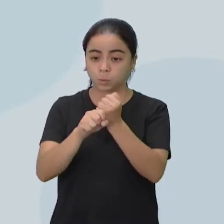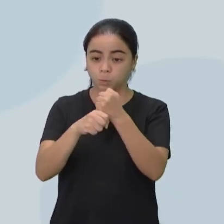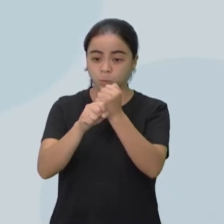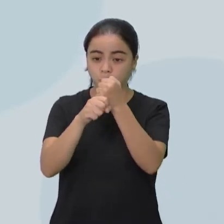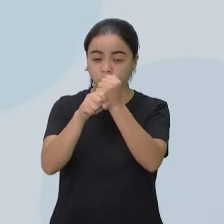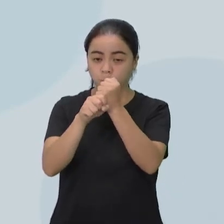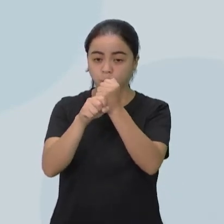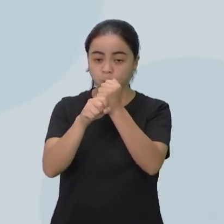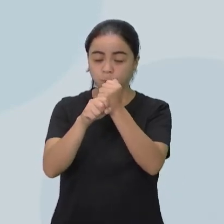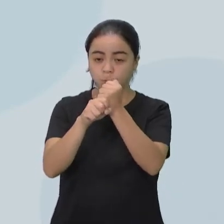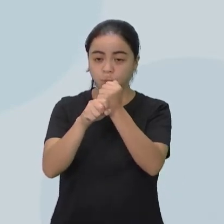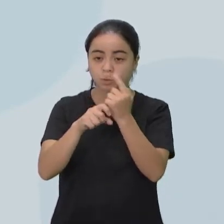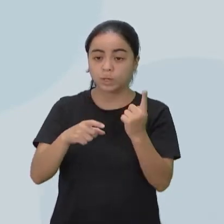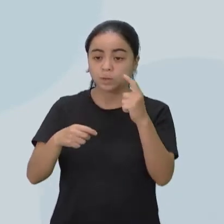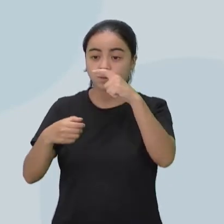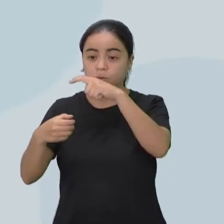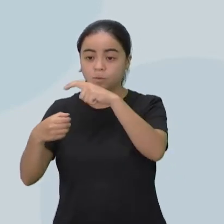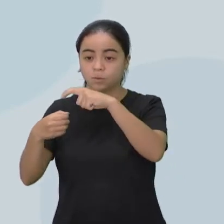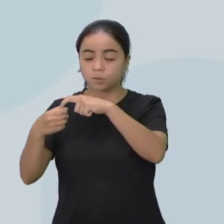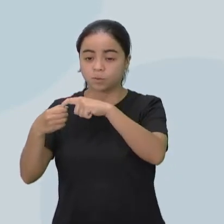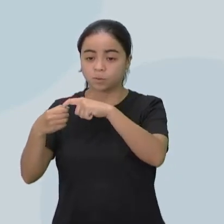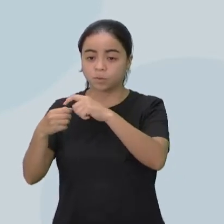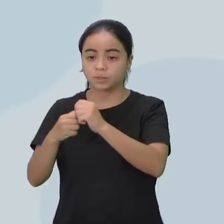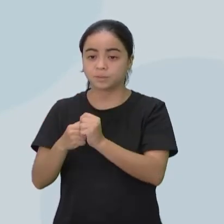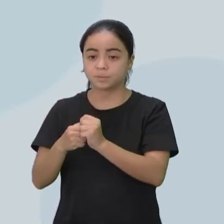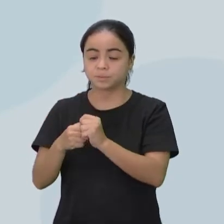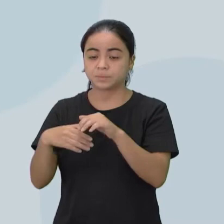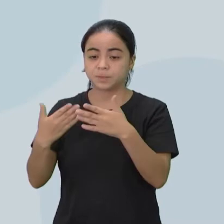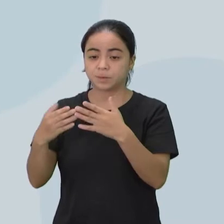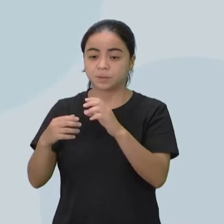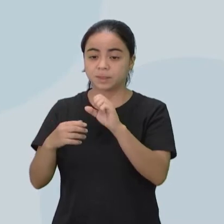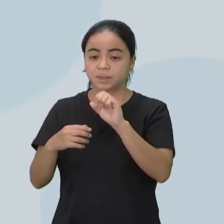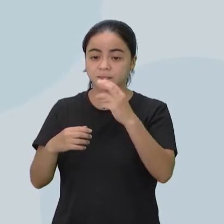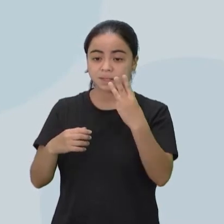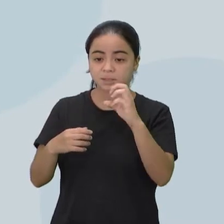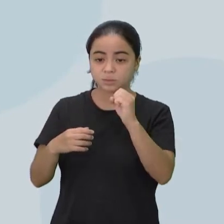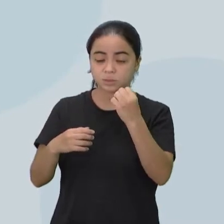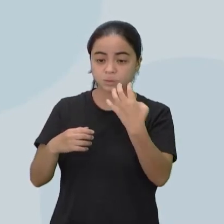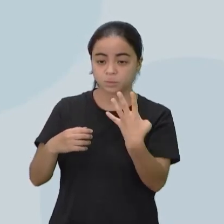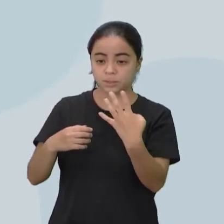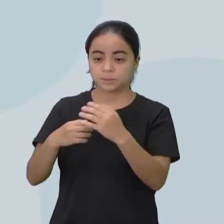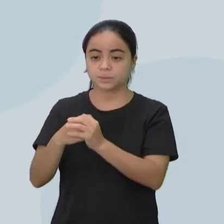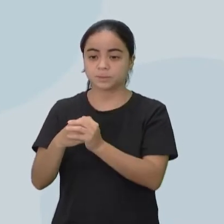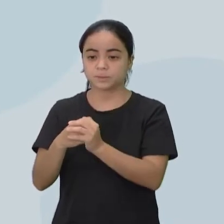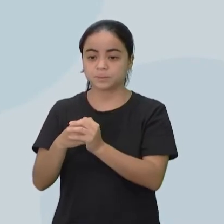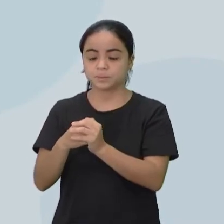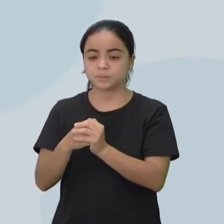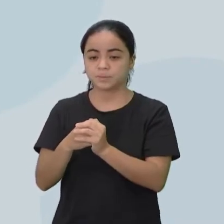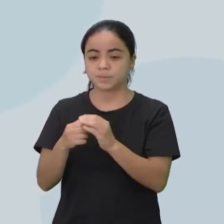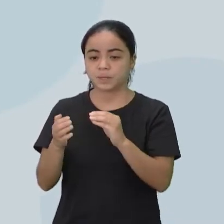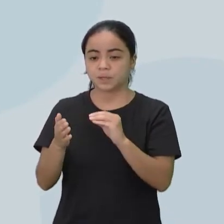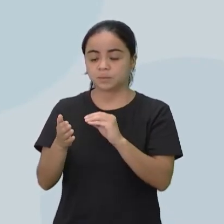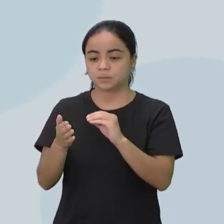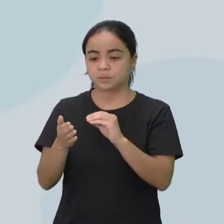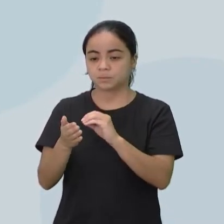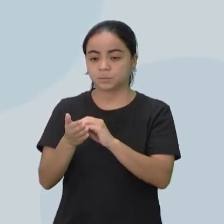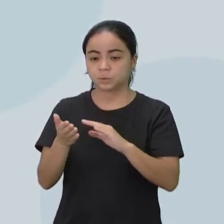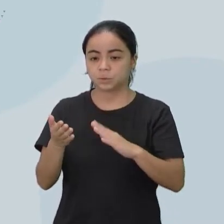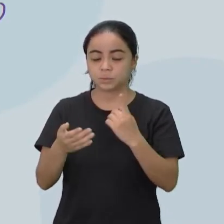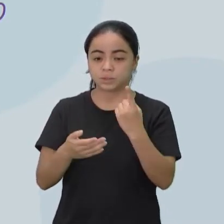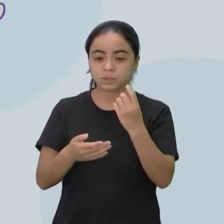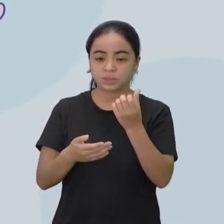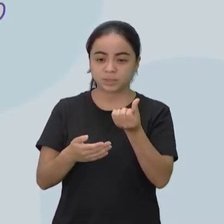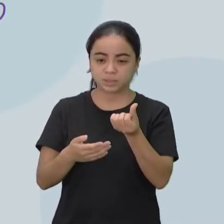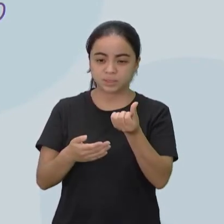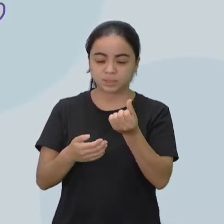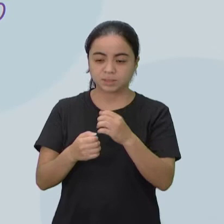olha lá, cabe, né? Então, 384 aqui. Continha de menos, sobra 16. Se eu quiser continuar, põe